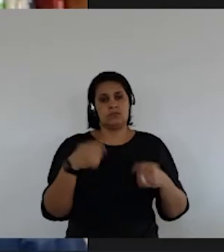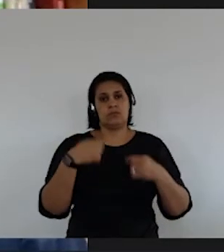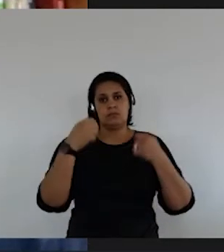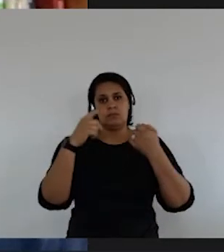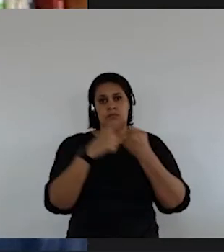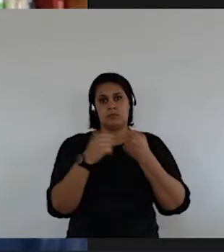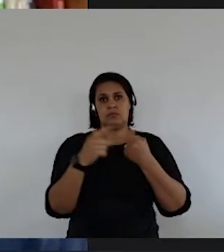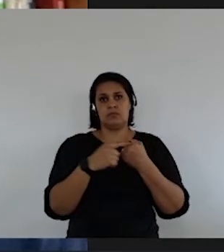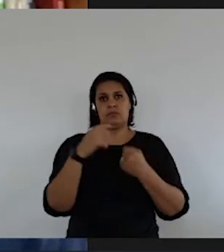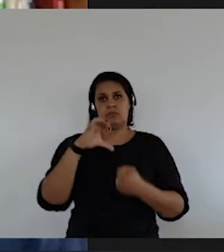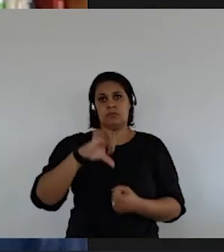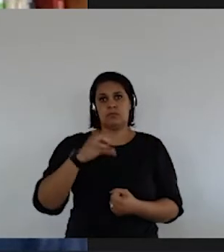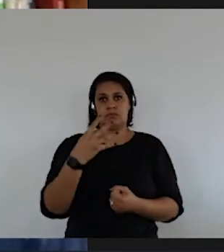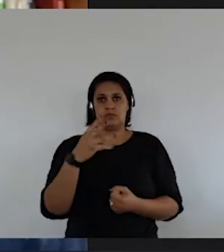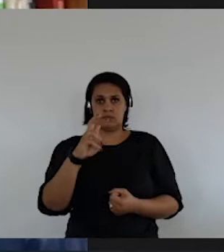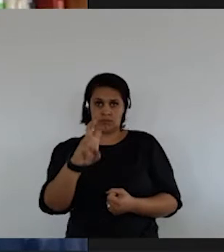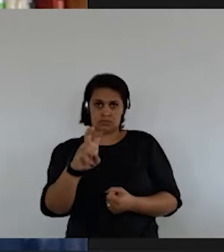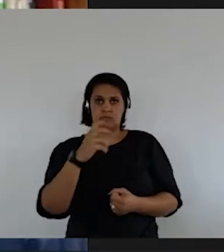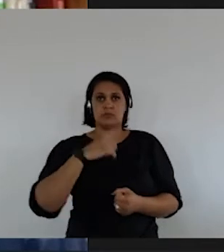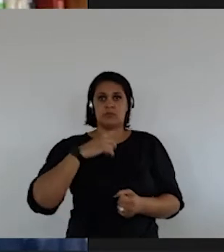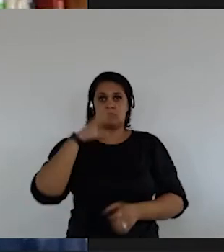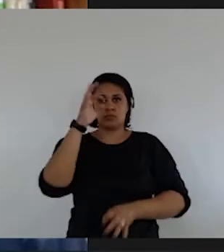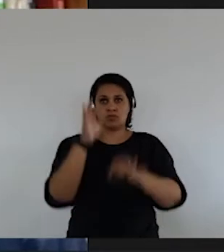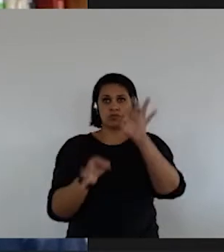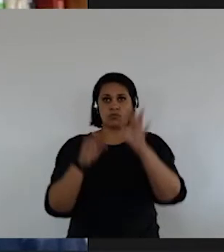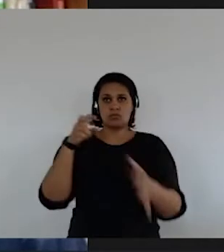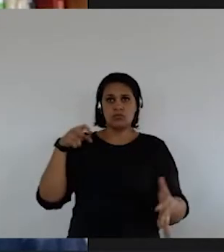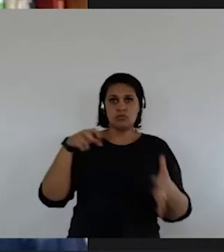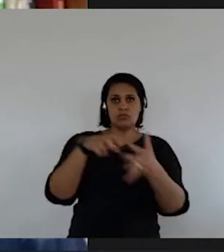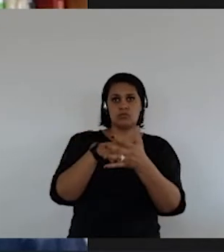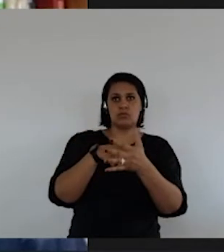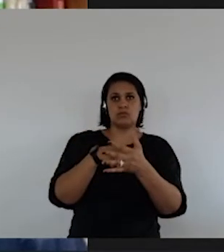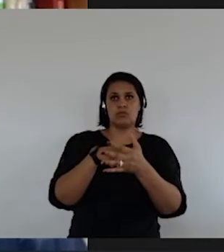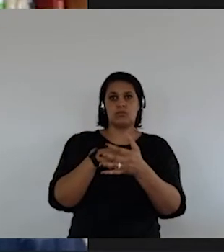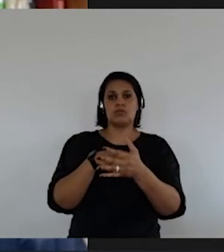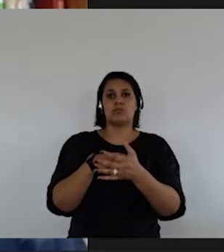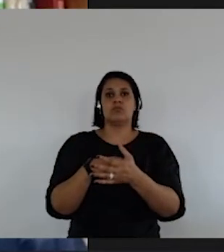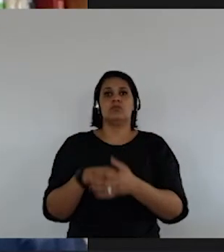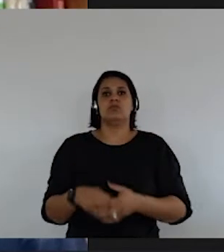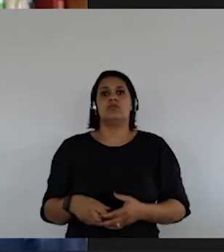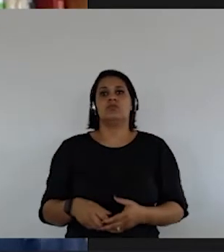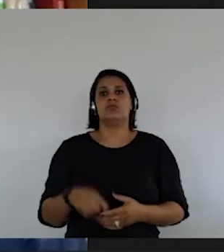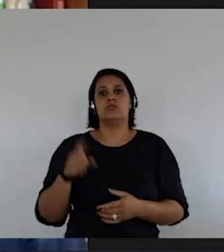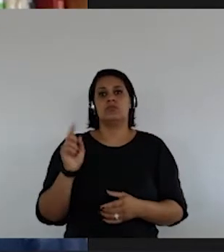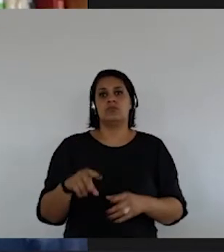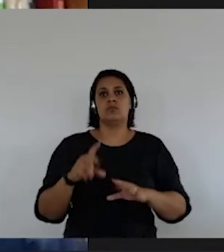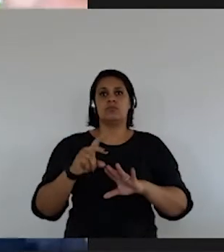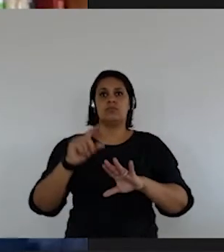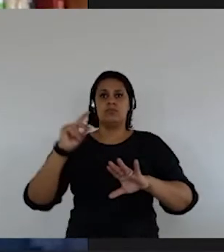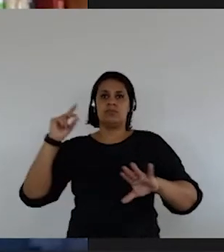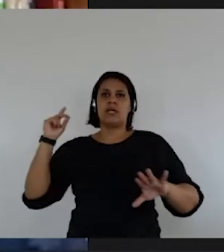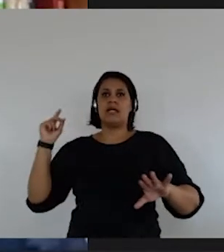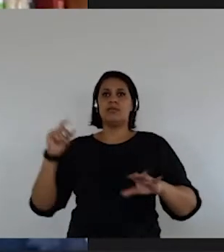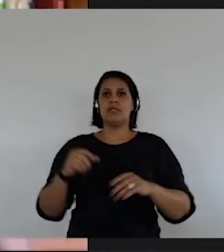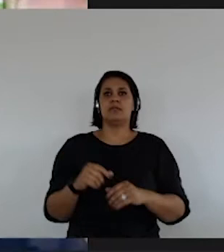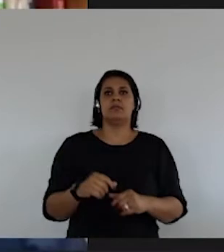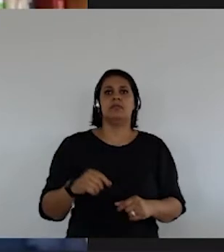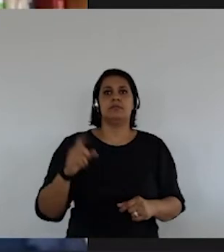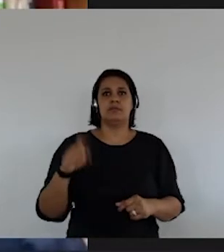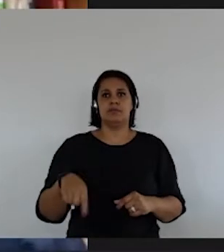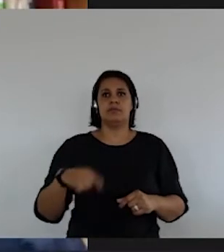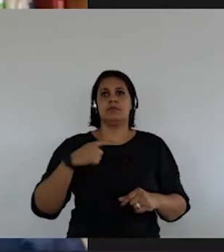945. O próprio julgamento virtual de demandas foi revogado quando de uma promulgação da